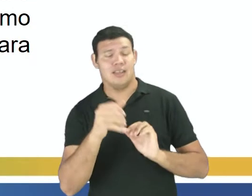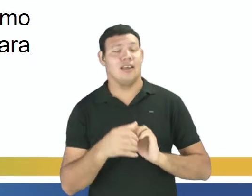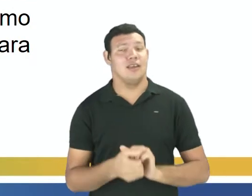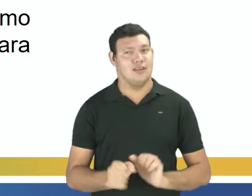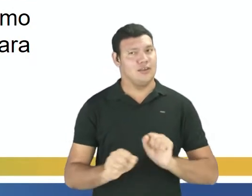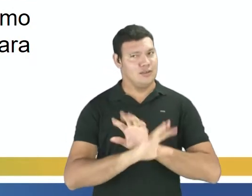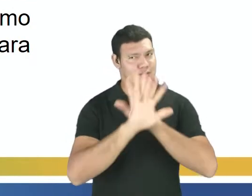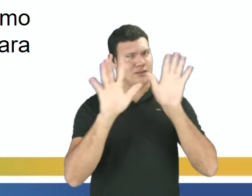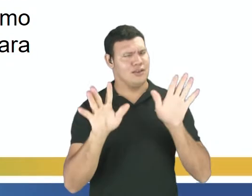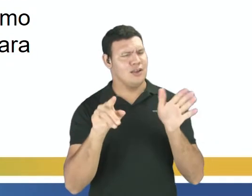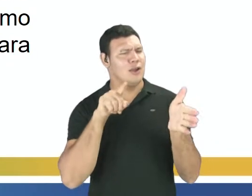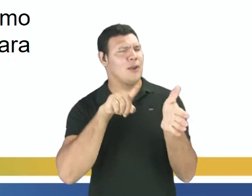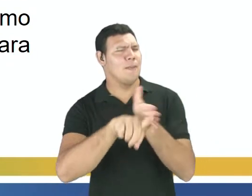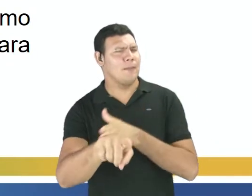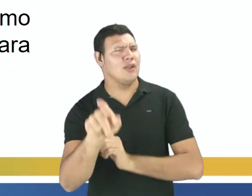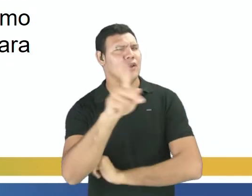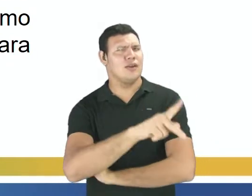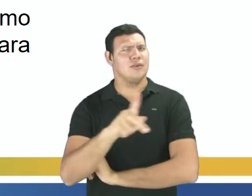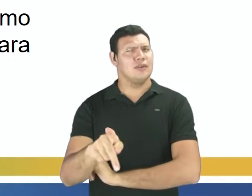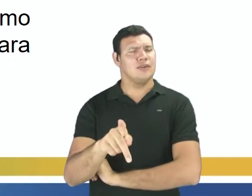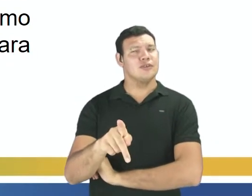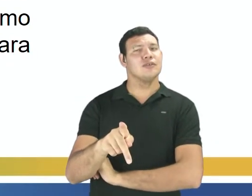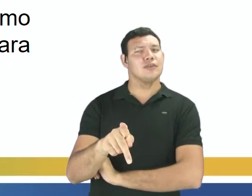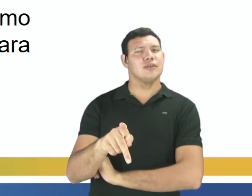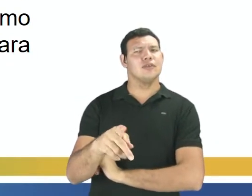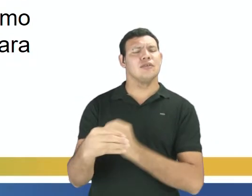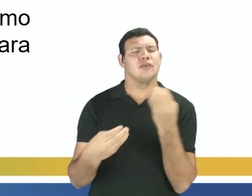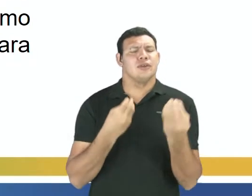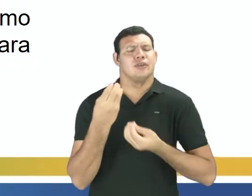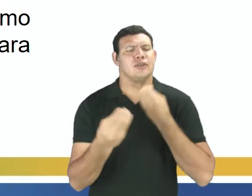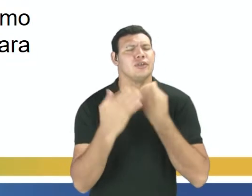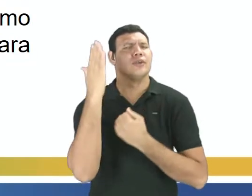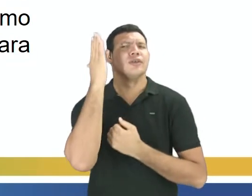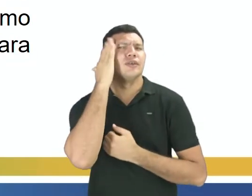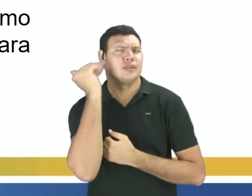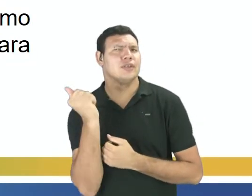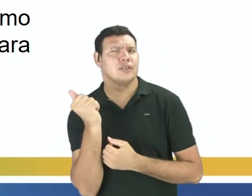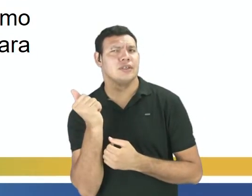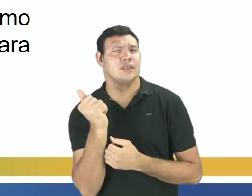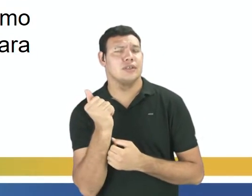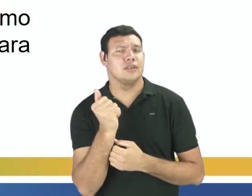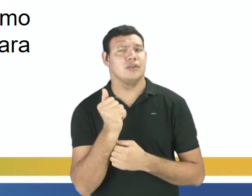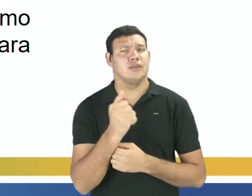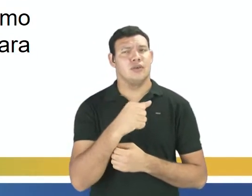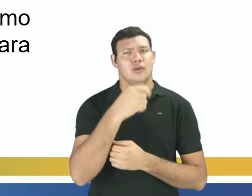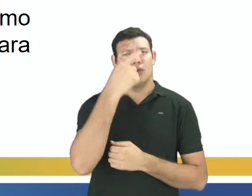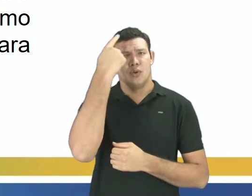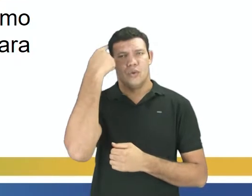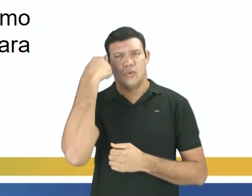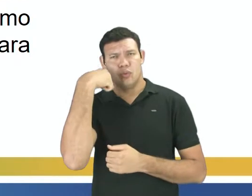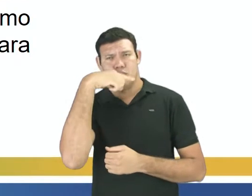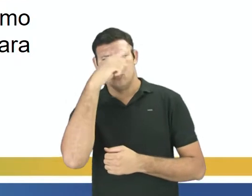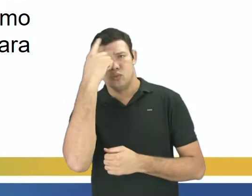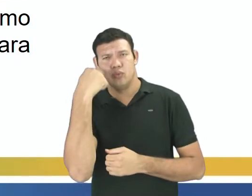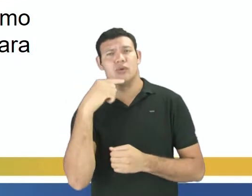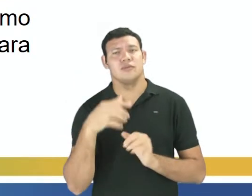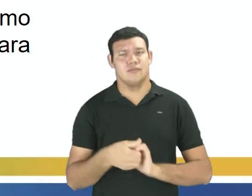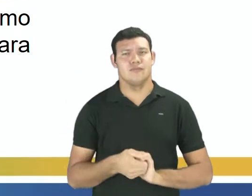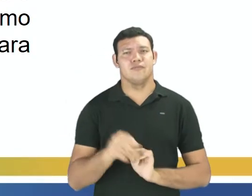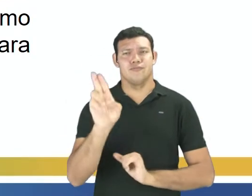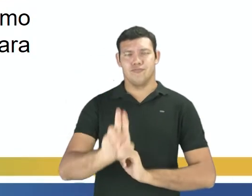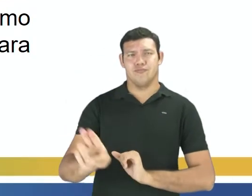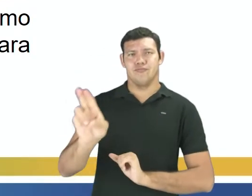perguntar, professor Anderson, como que eu vou saber, aí no caso, qual o tempo que ele gastou com essa velocidade de